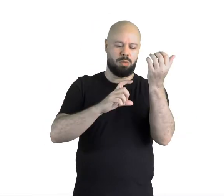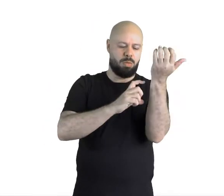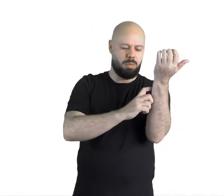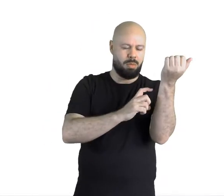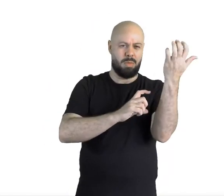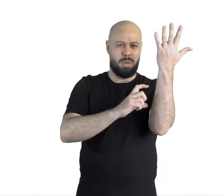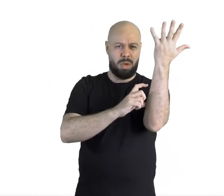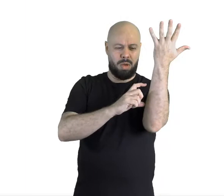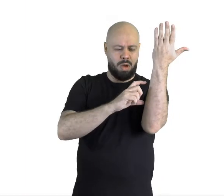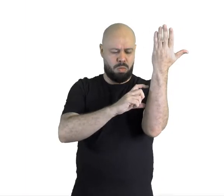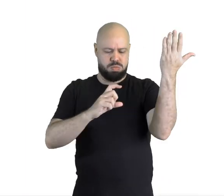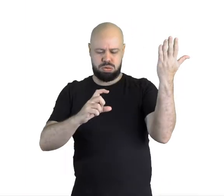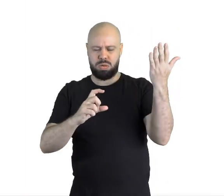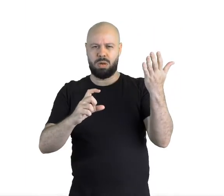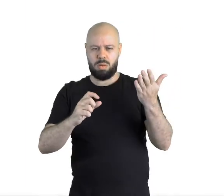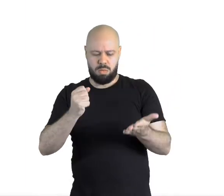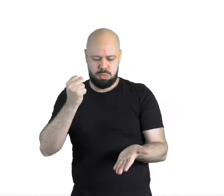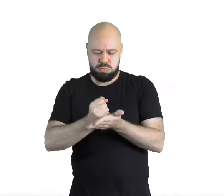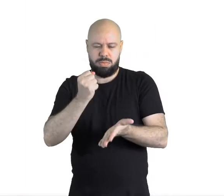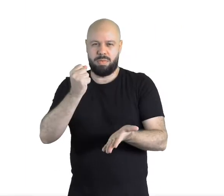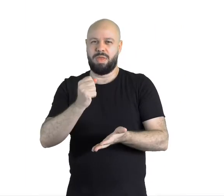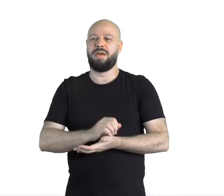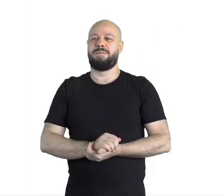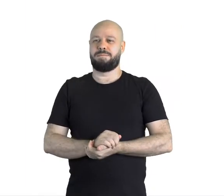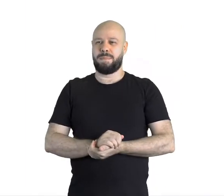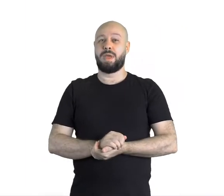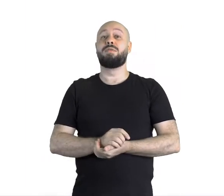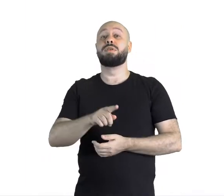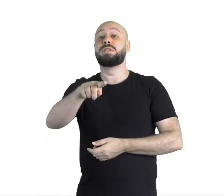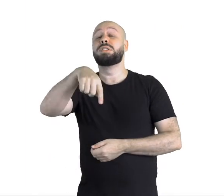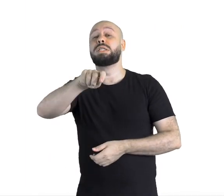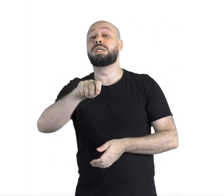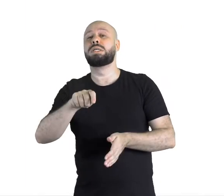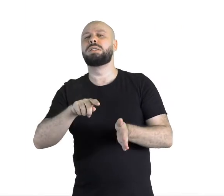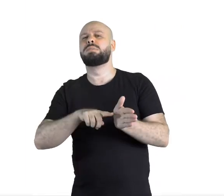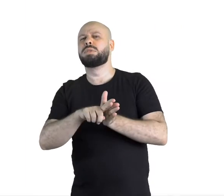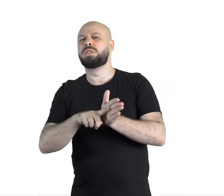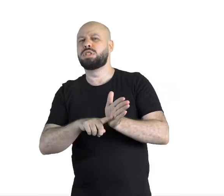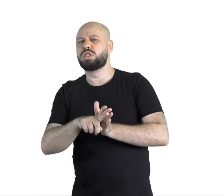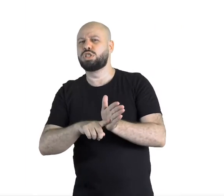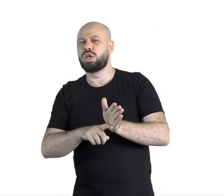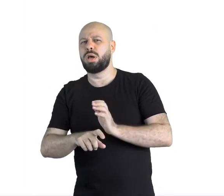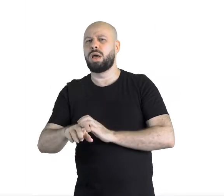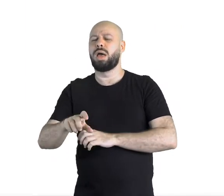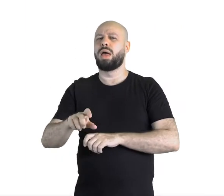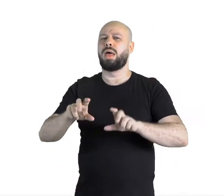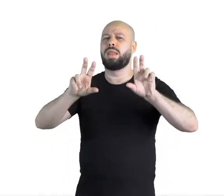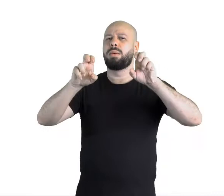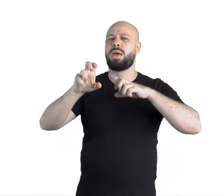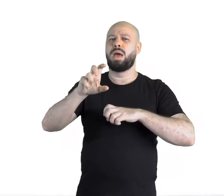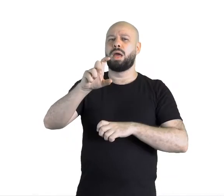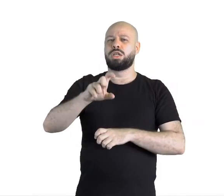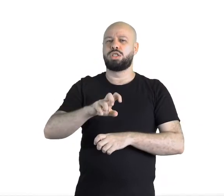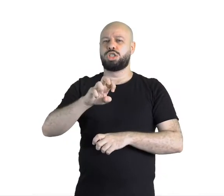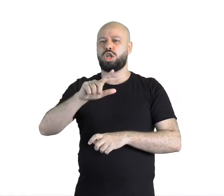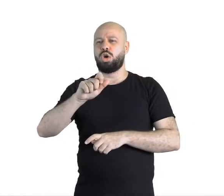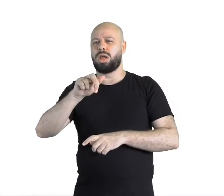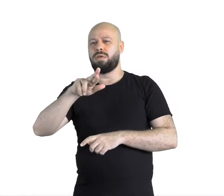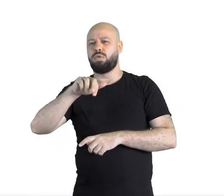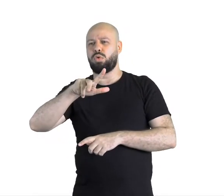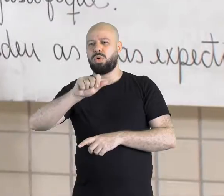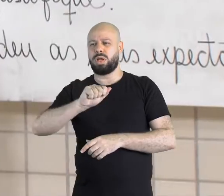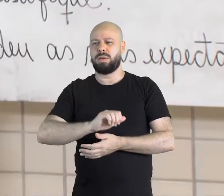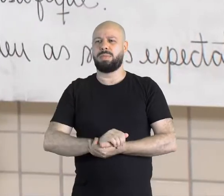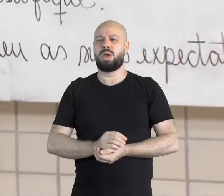da xilogravura. Eu quero que vocês pesquisem sobre xilogravura, porque é muito interessante